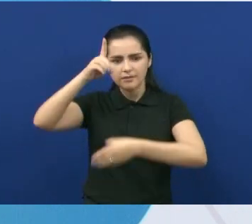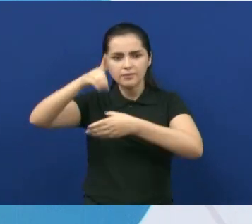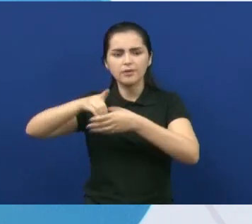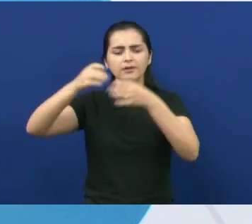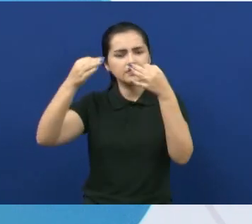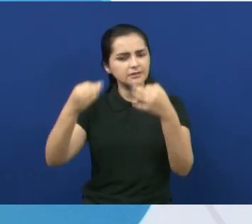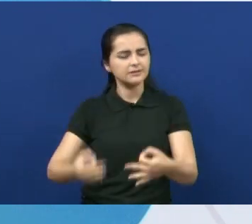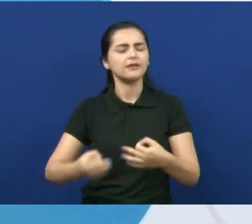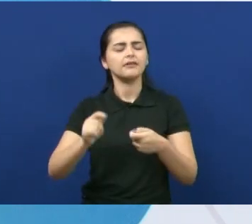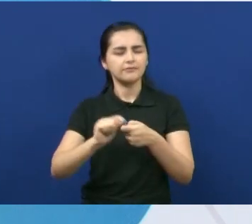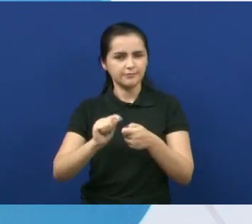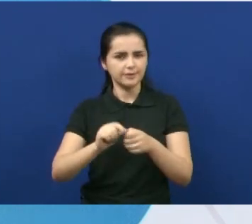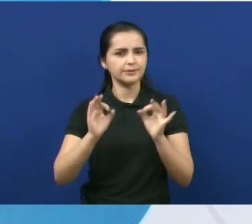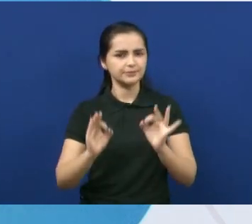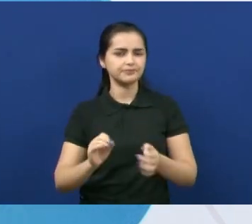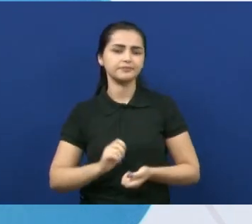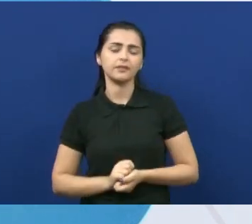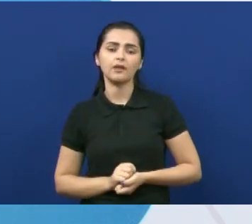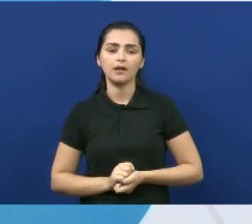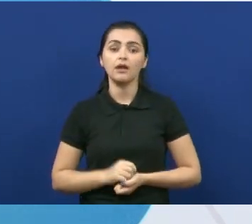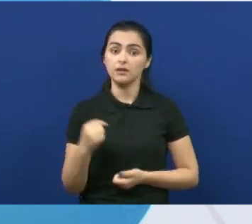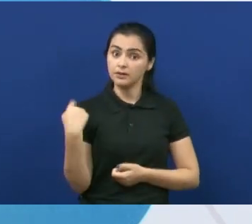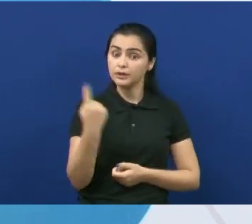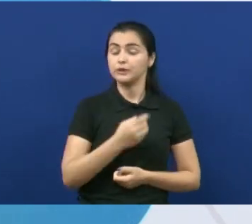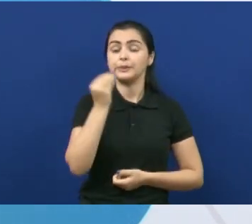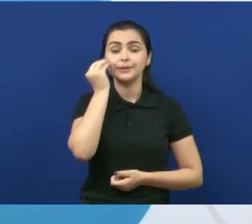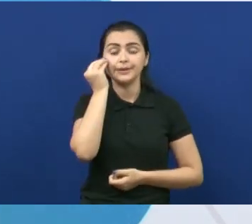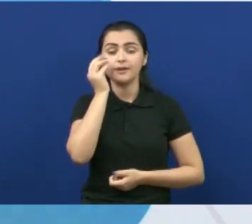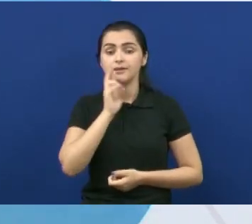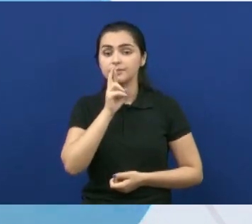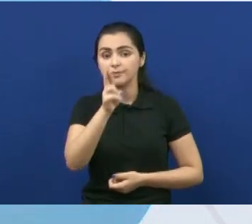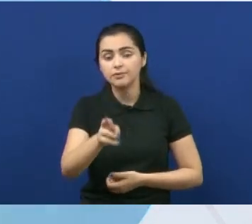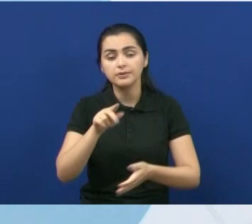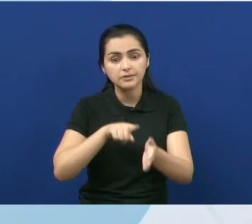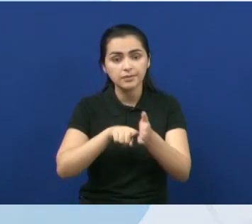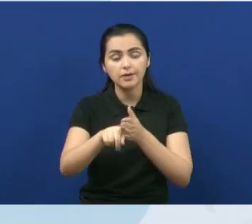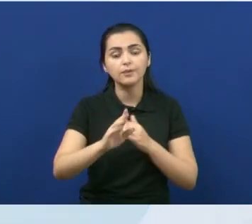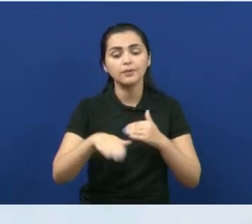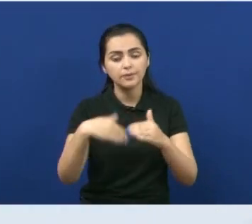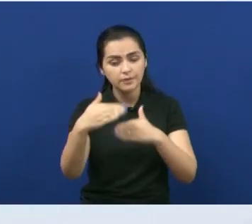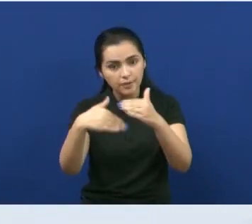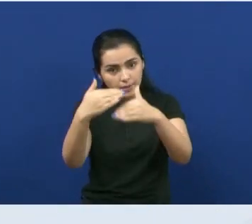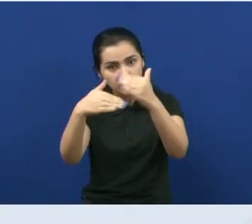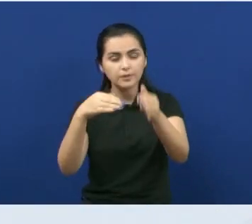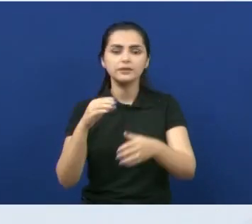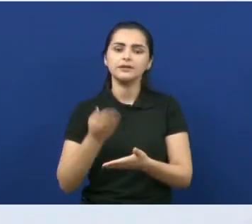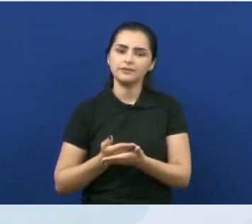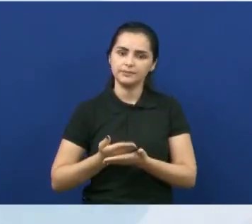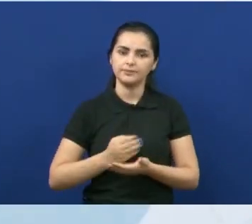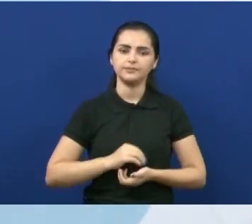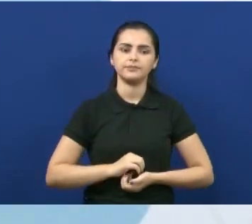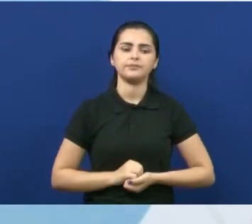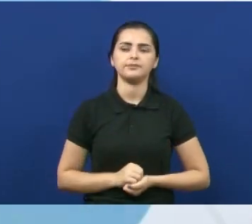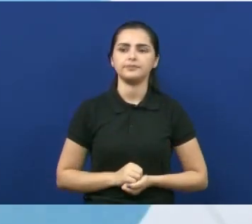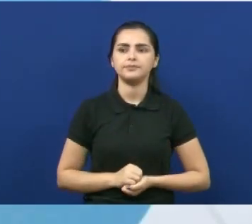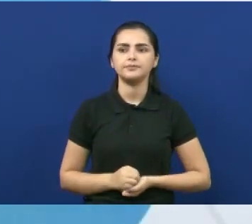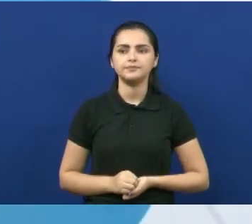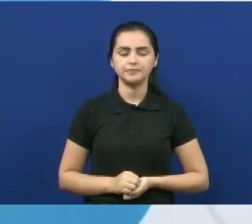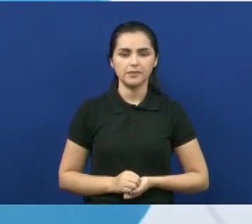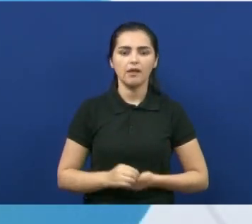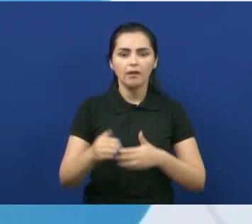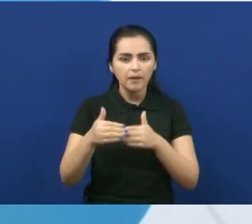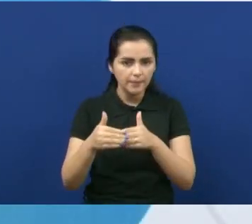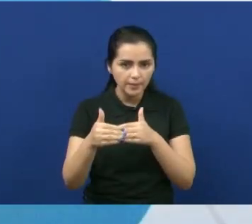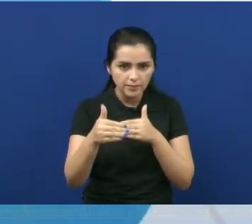fato exercida? Então, a gente vai tentar responder essa pergunta ao longo da nossa aula. Vamos lá.